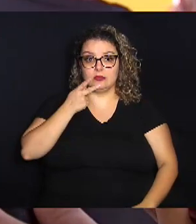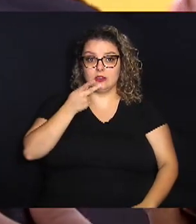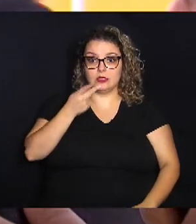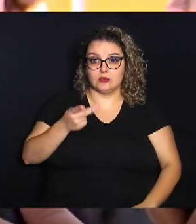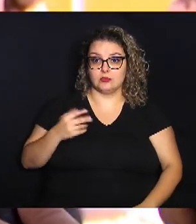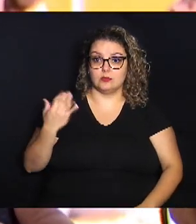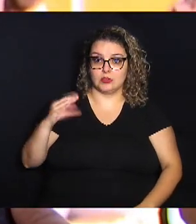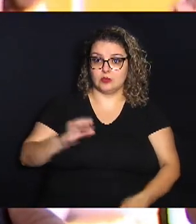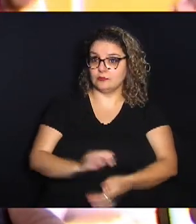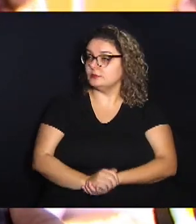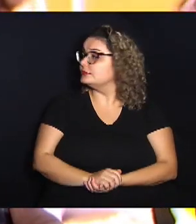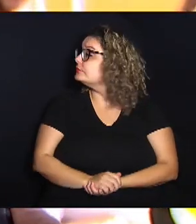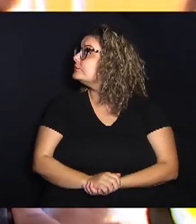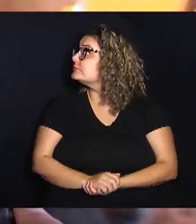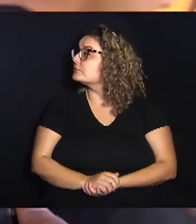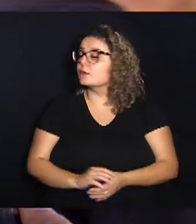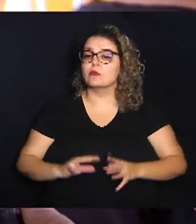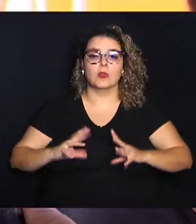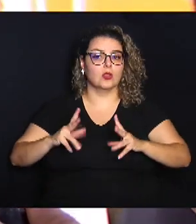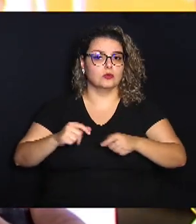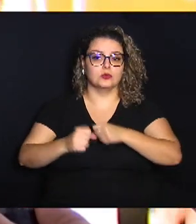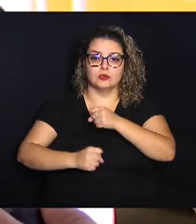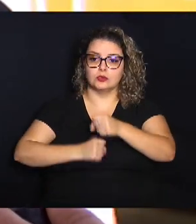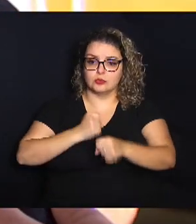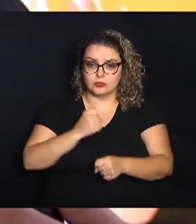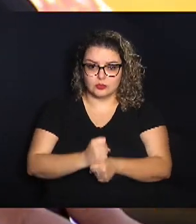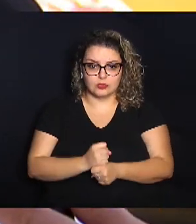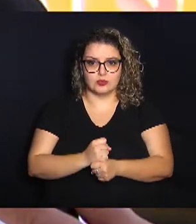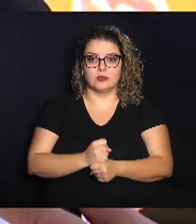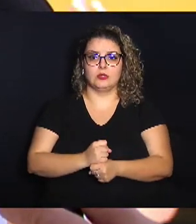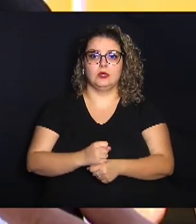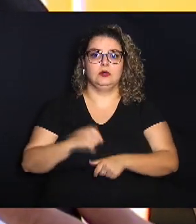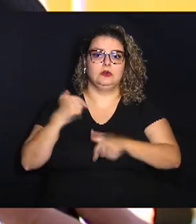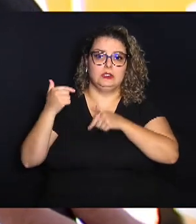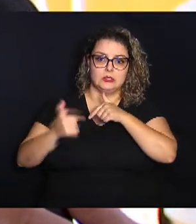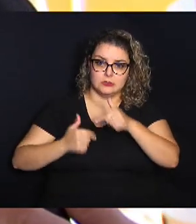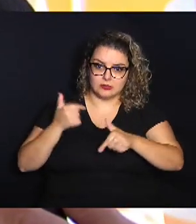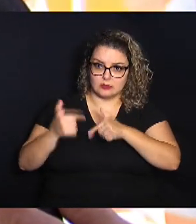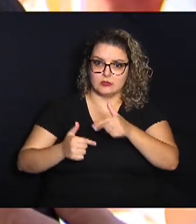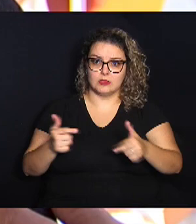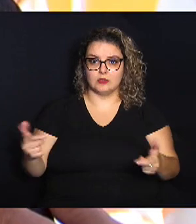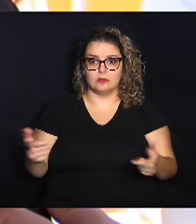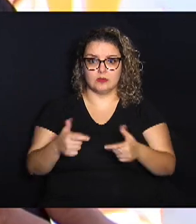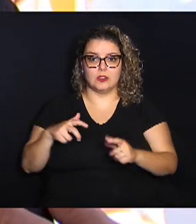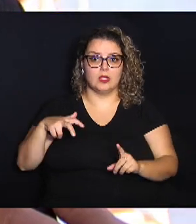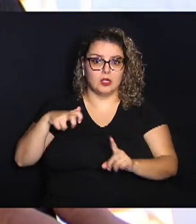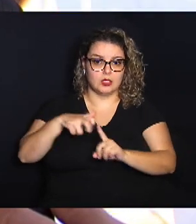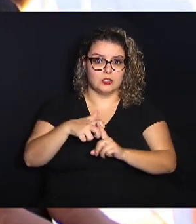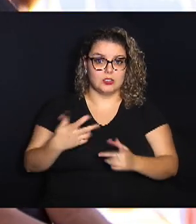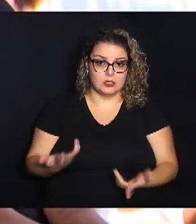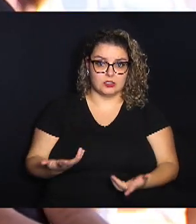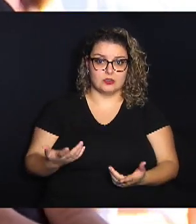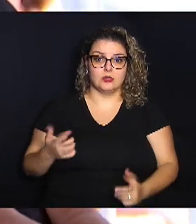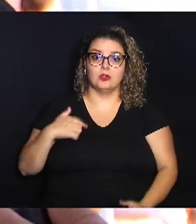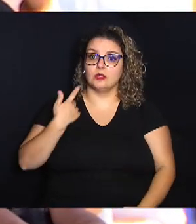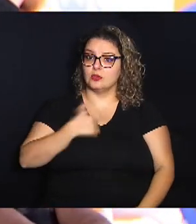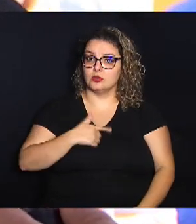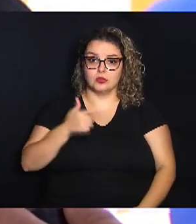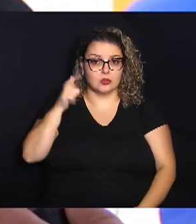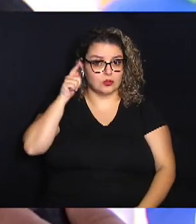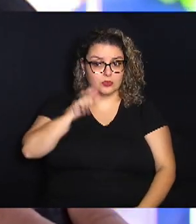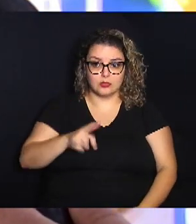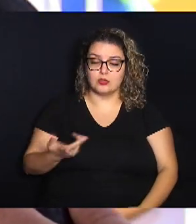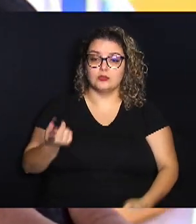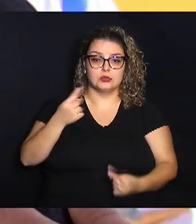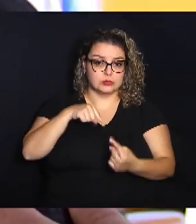só. Todo ano a gente tem trabalhado para a redução de acidentalidade. Nós vamos conseguir atingir o